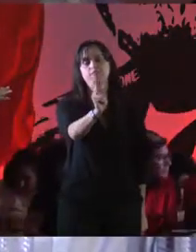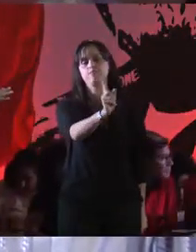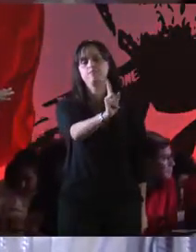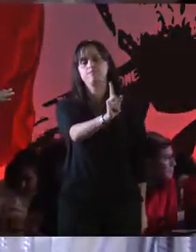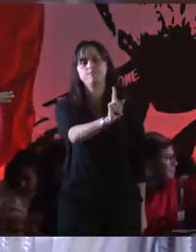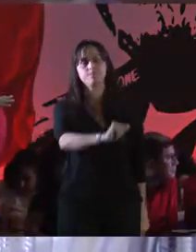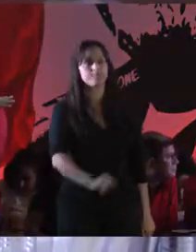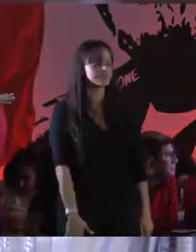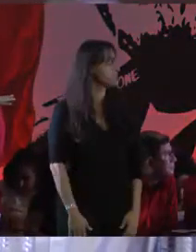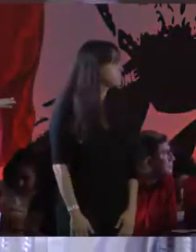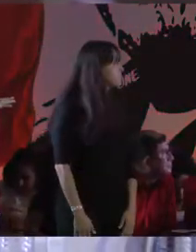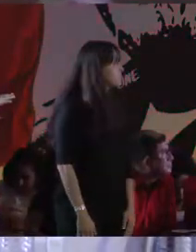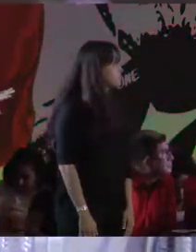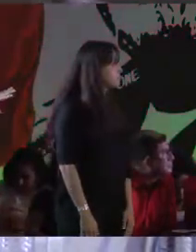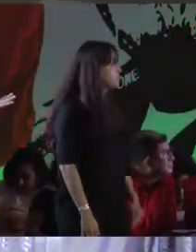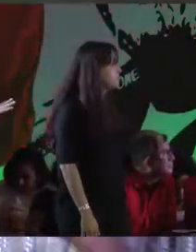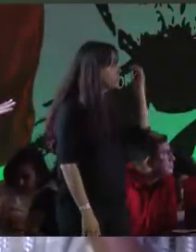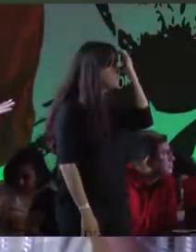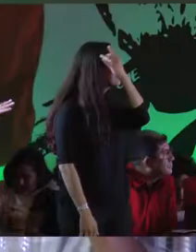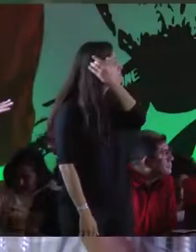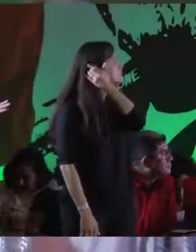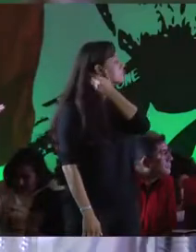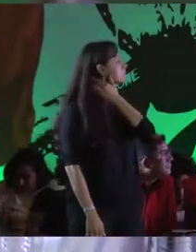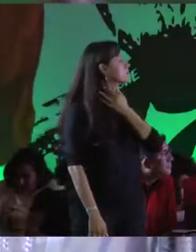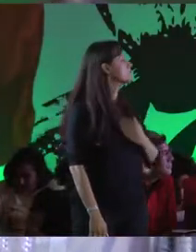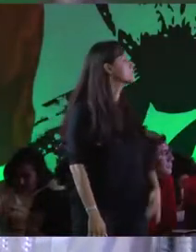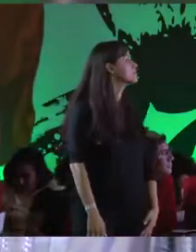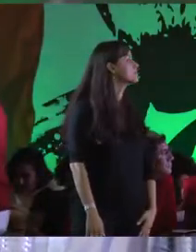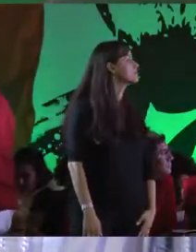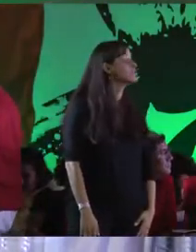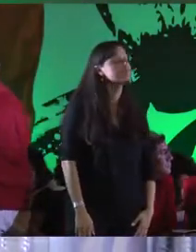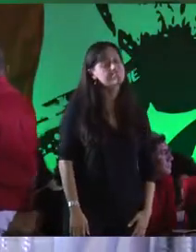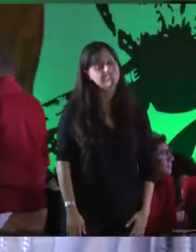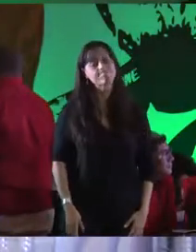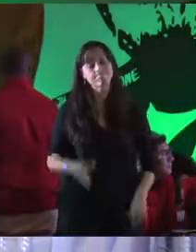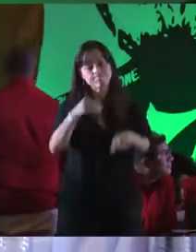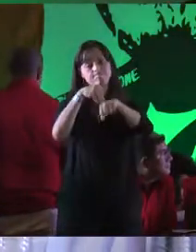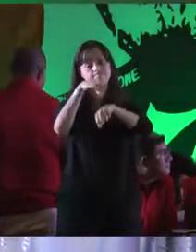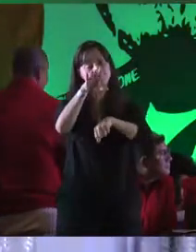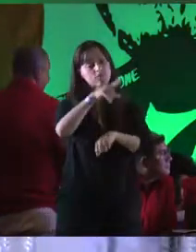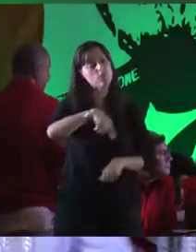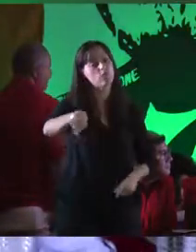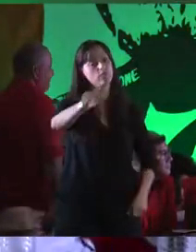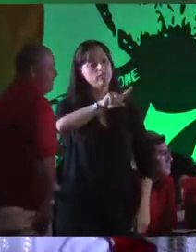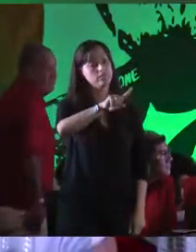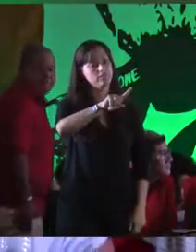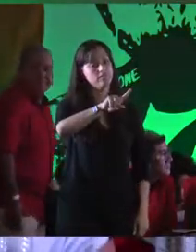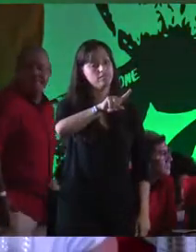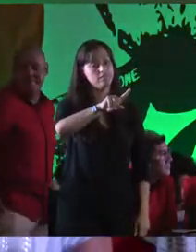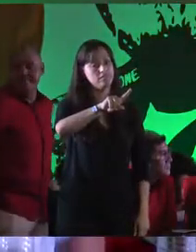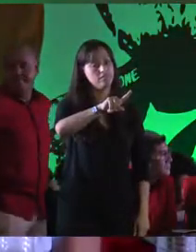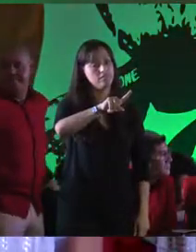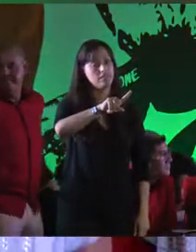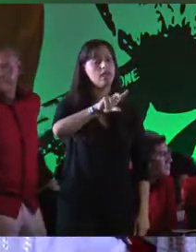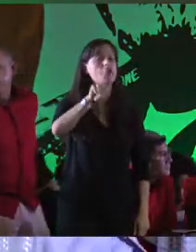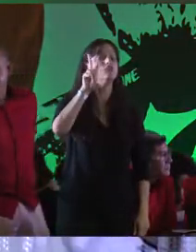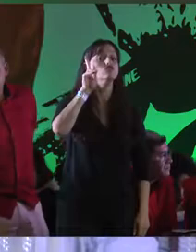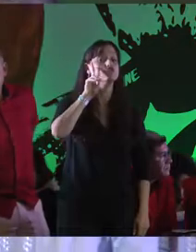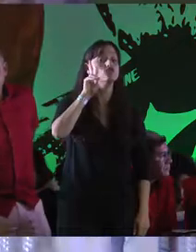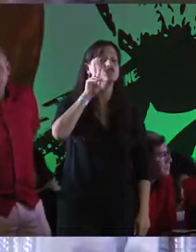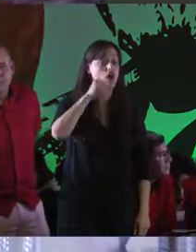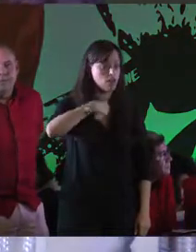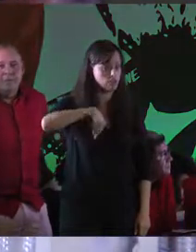Eu digo uma coisa para vocês. A nossa história se confunde com a história das lutas